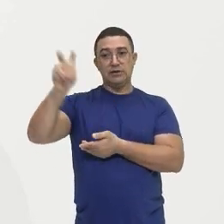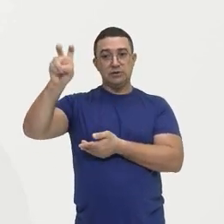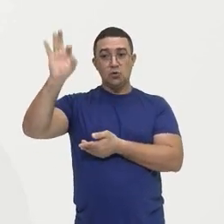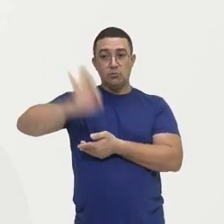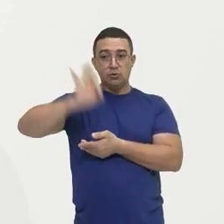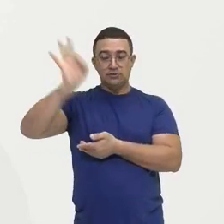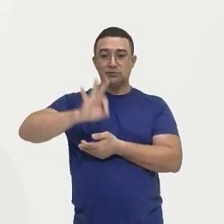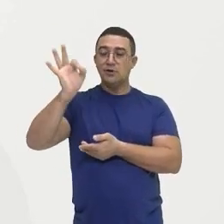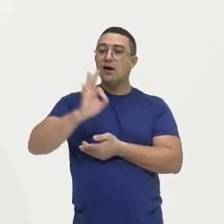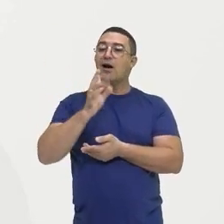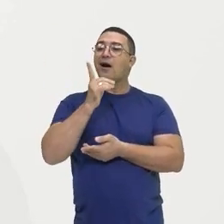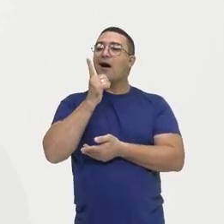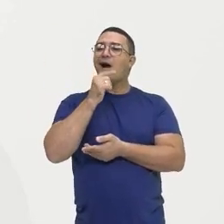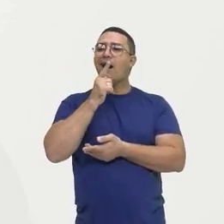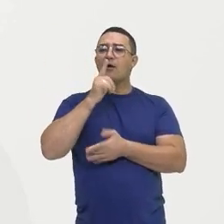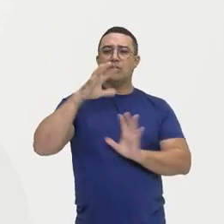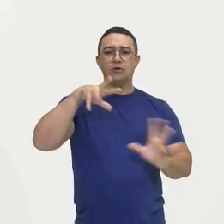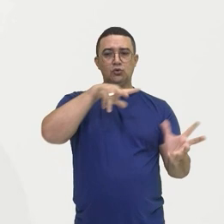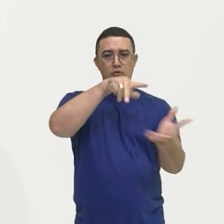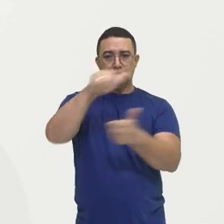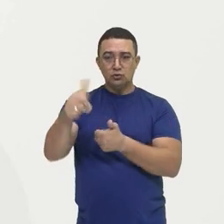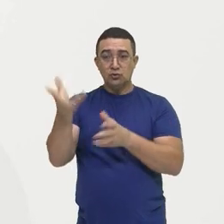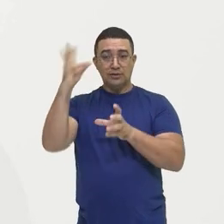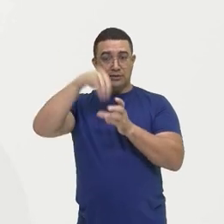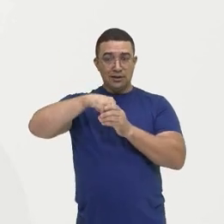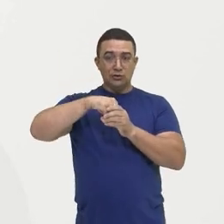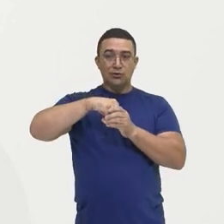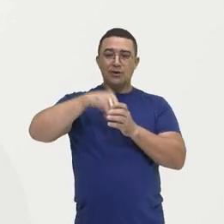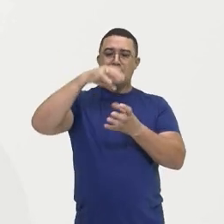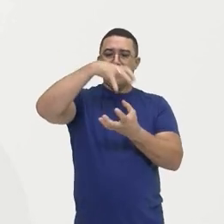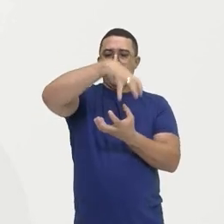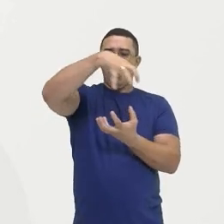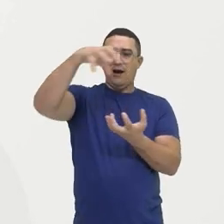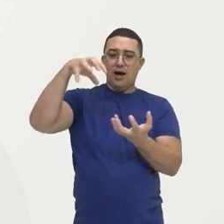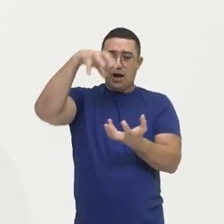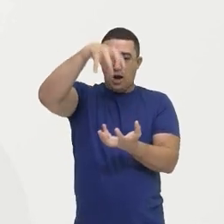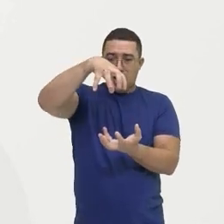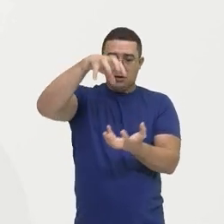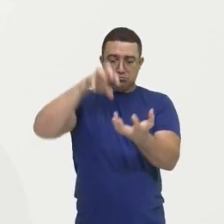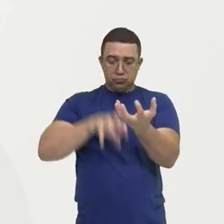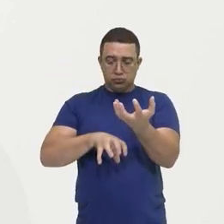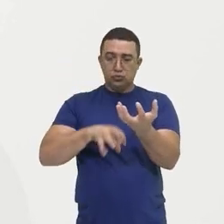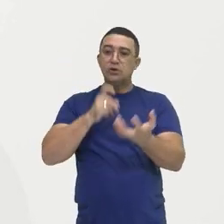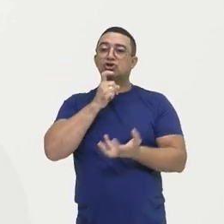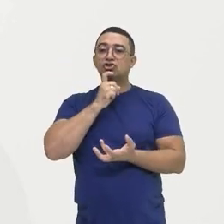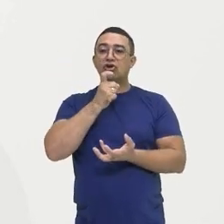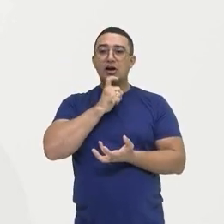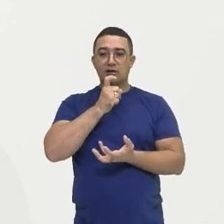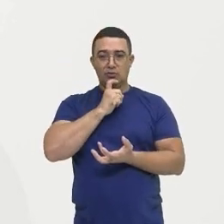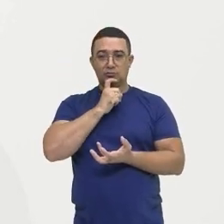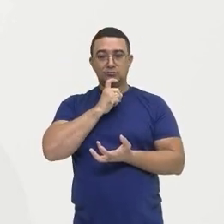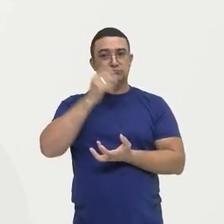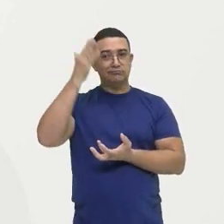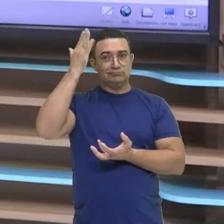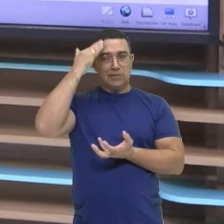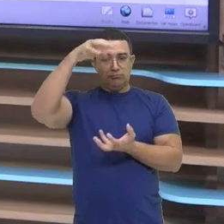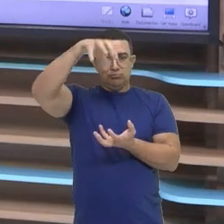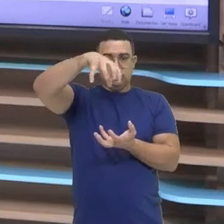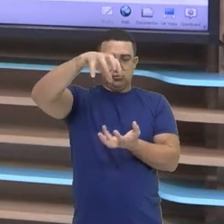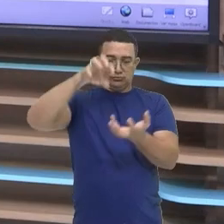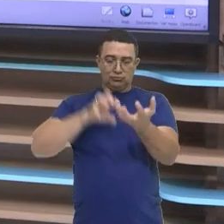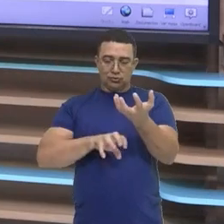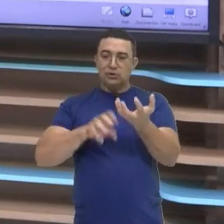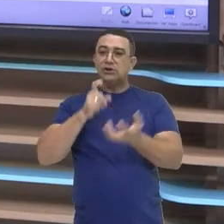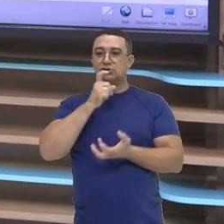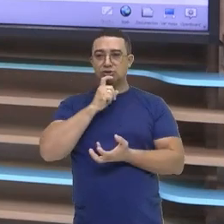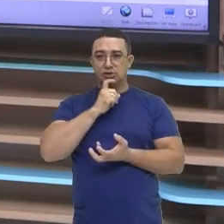2,5% de água no mundo nas calotas polares, águas subterrâneas, rios e lagos. Lembrando que as calotas polares, gente,